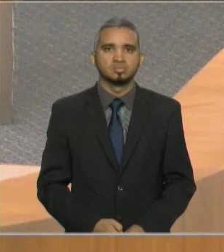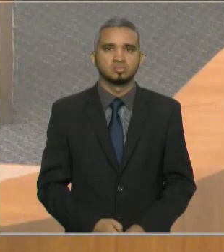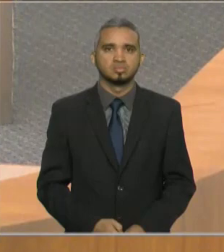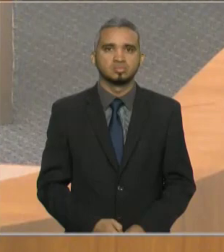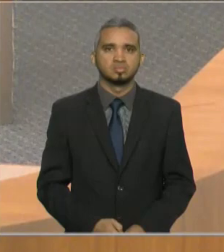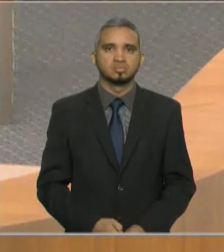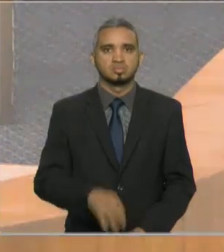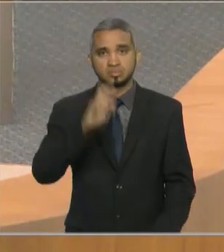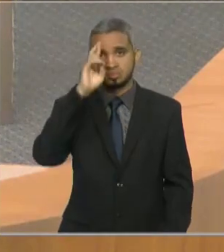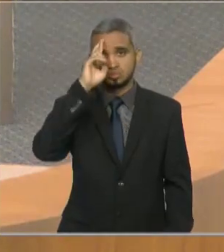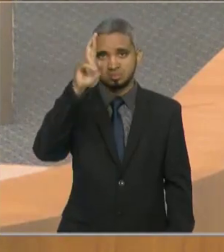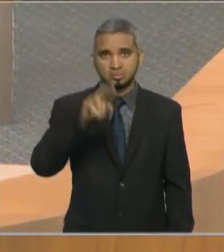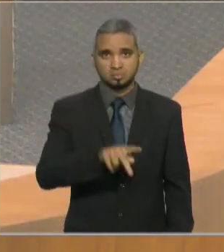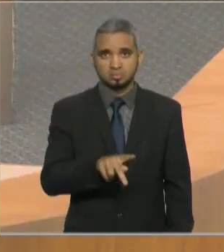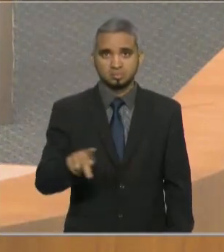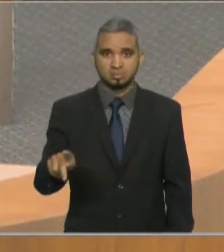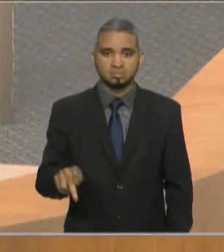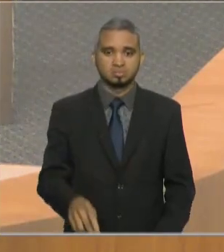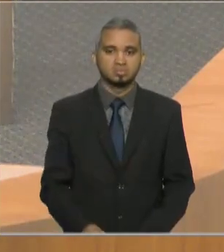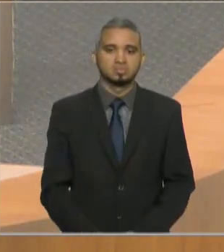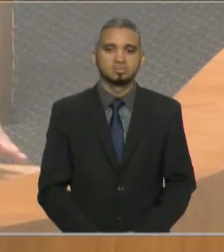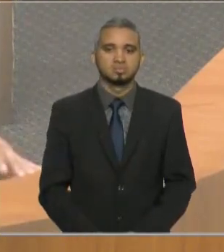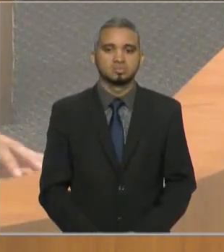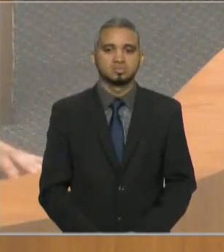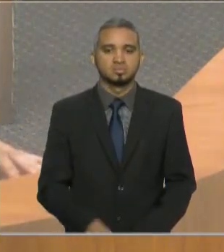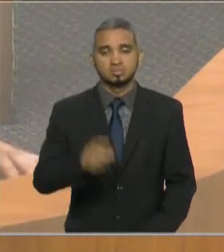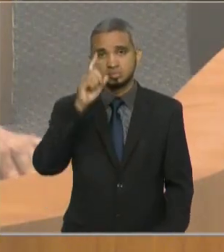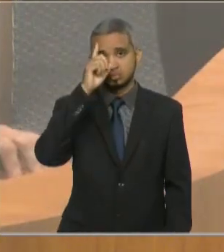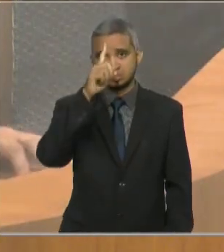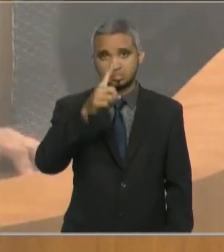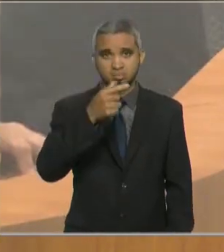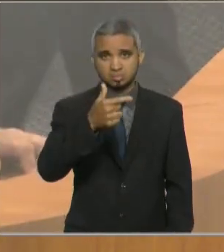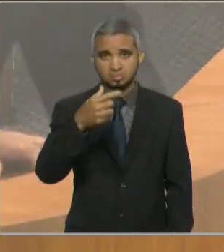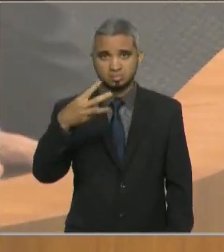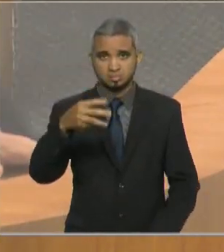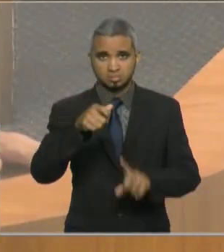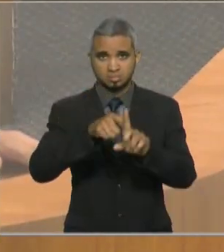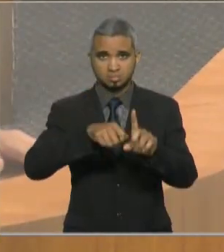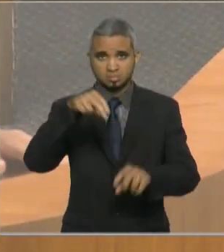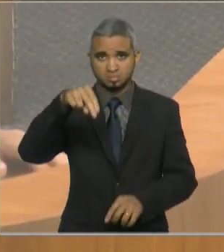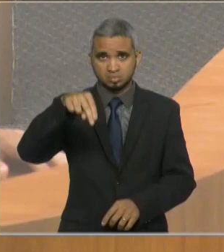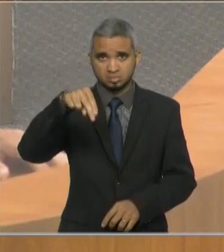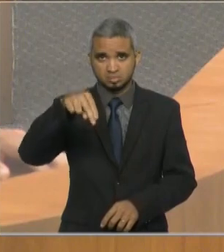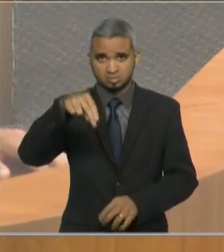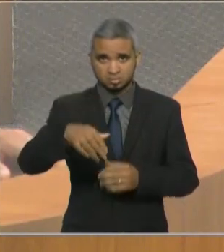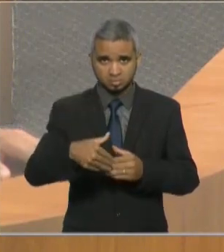Senhor presidente, dia 23 de novembro teremos a eleição da OAB.